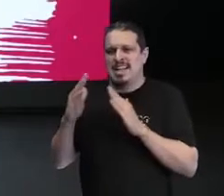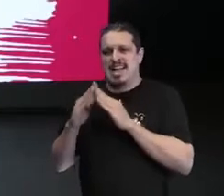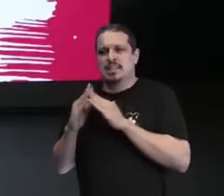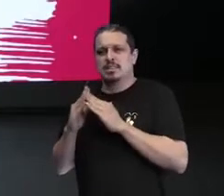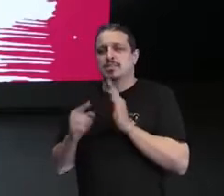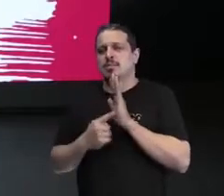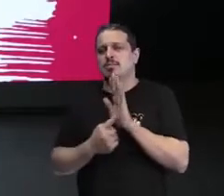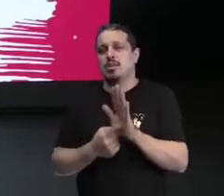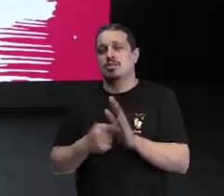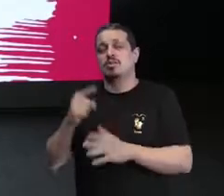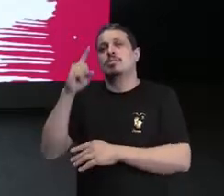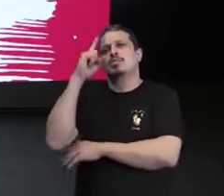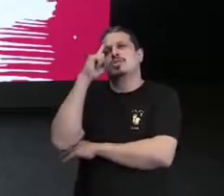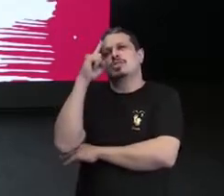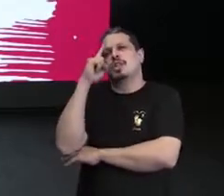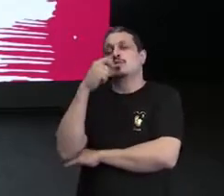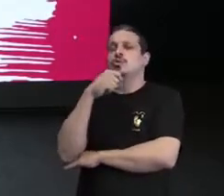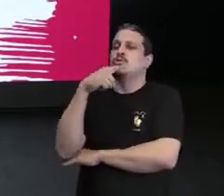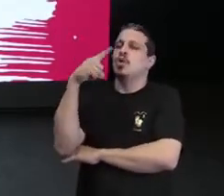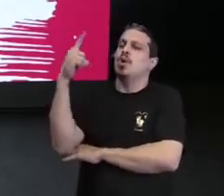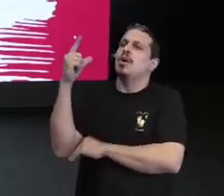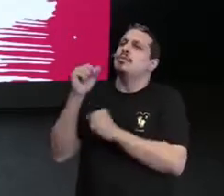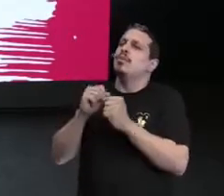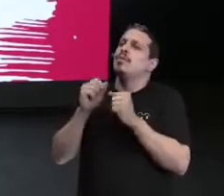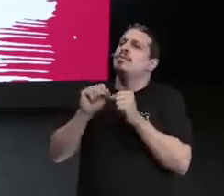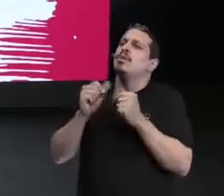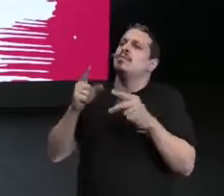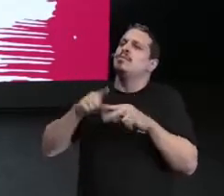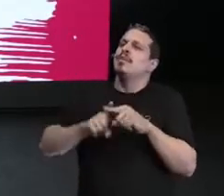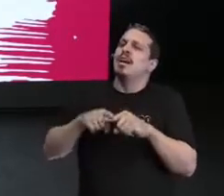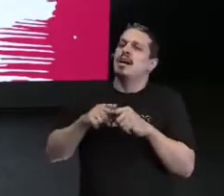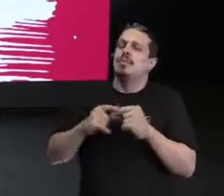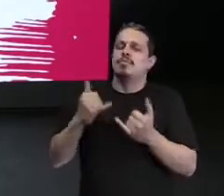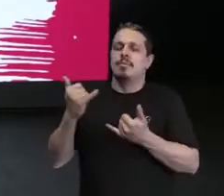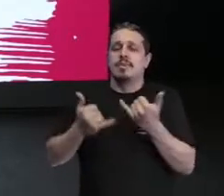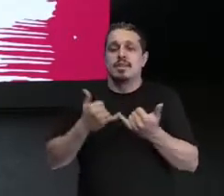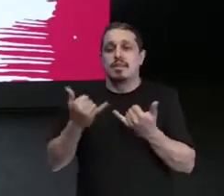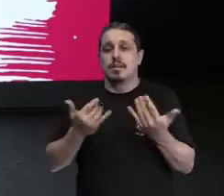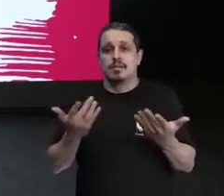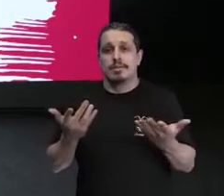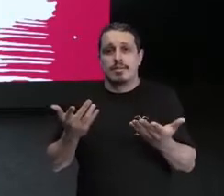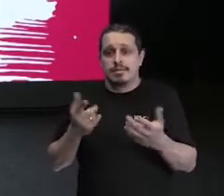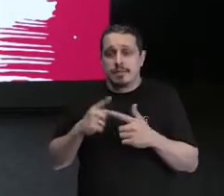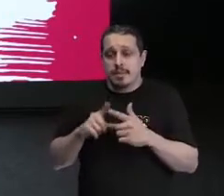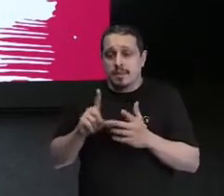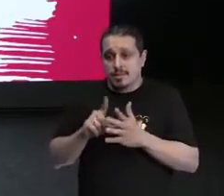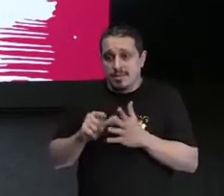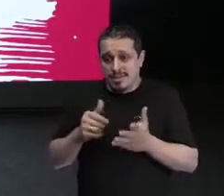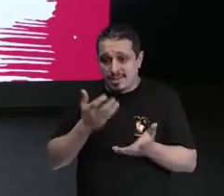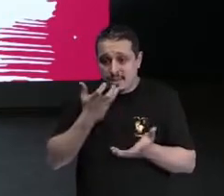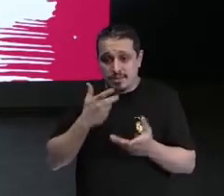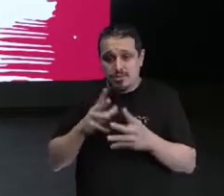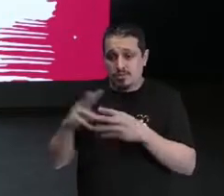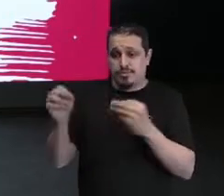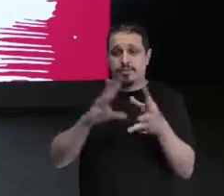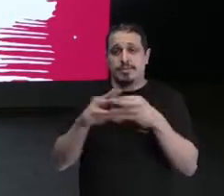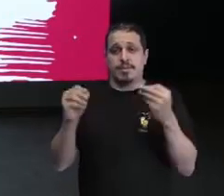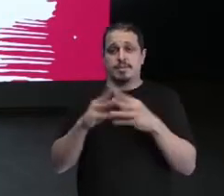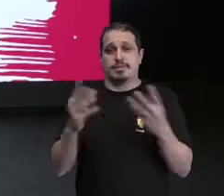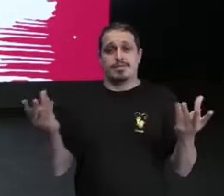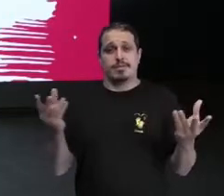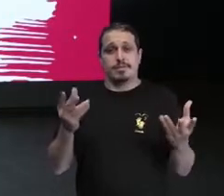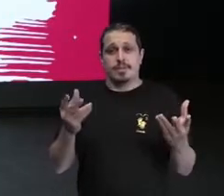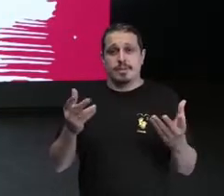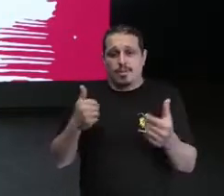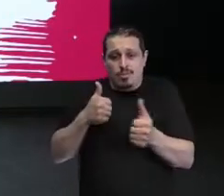sol, um sábado de sol, podia ir no parquinho brincar. Ai, não, mas vai chegar lá e vão humilhar meu filho, vão excluir meu filho. Eu não quero ver meu filho passando por